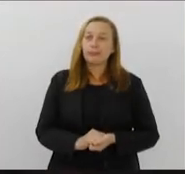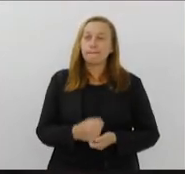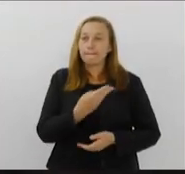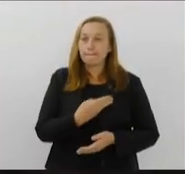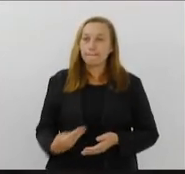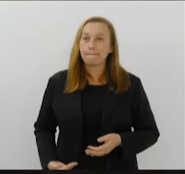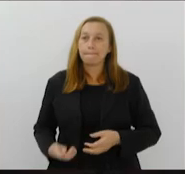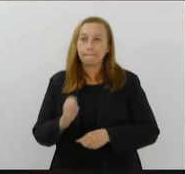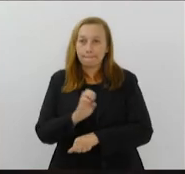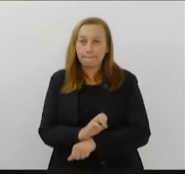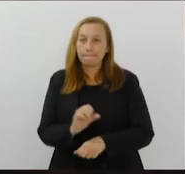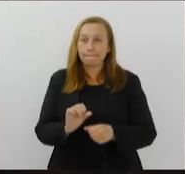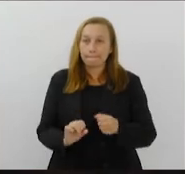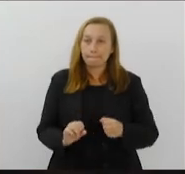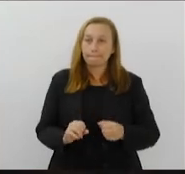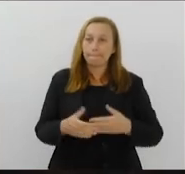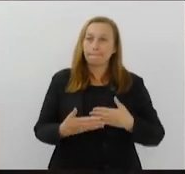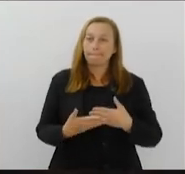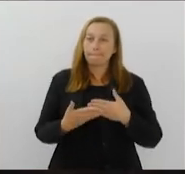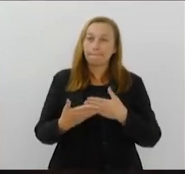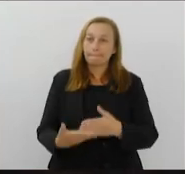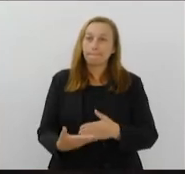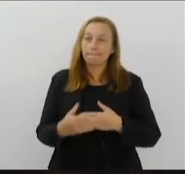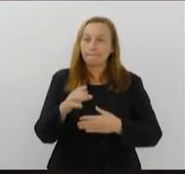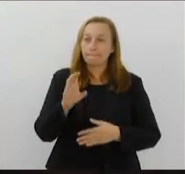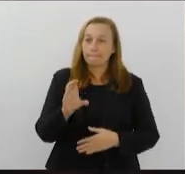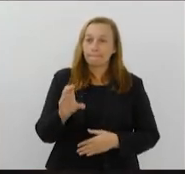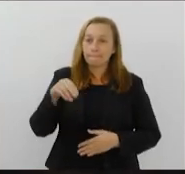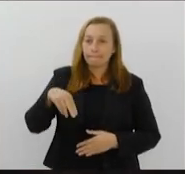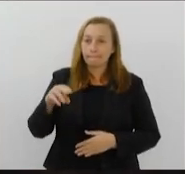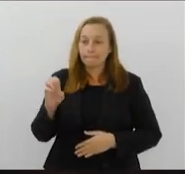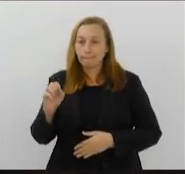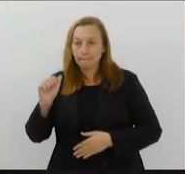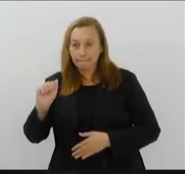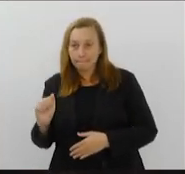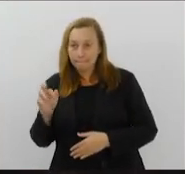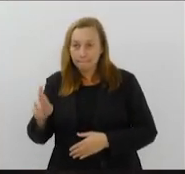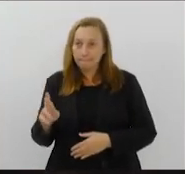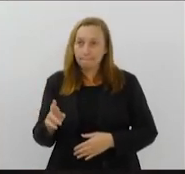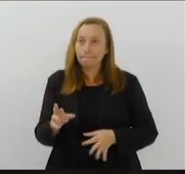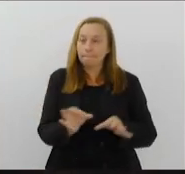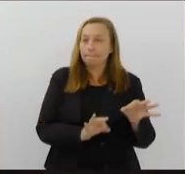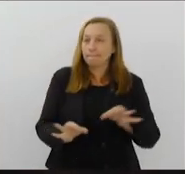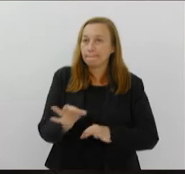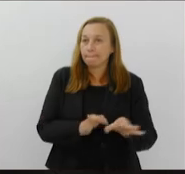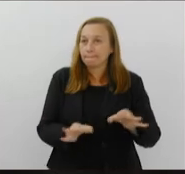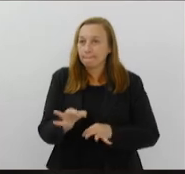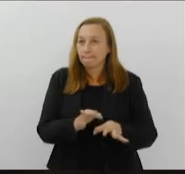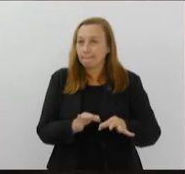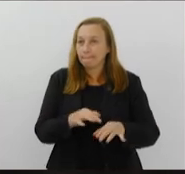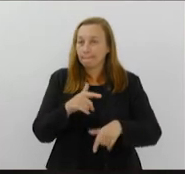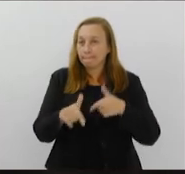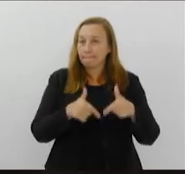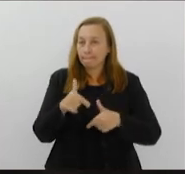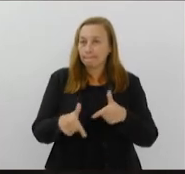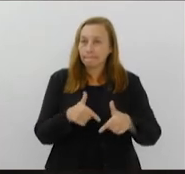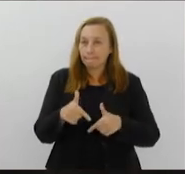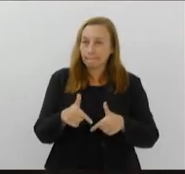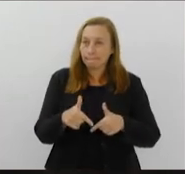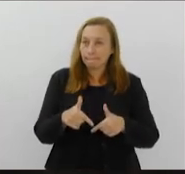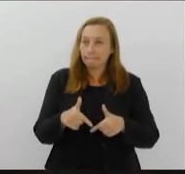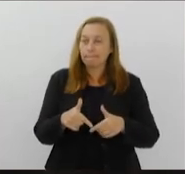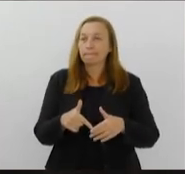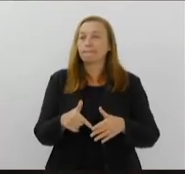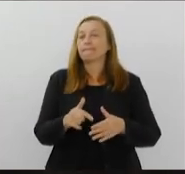Estado tem feito, principalmente coordenado pela CNMAR, é trabalhar um plano de transição energética. Então, esse ano, eles abriram justamente